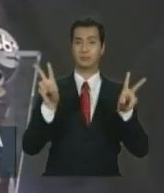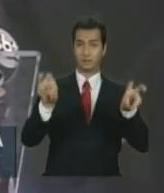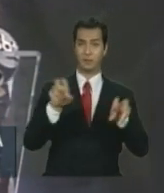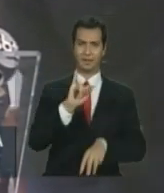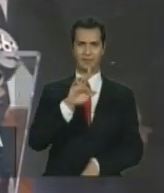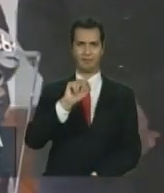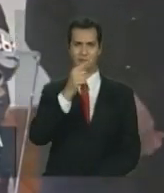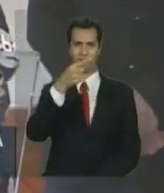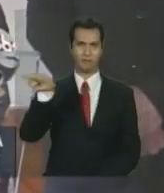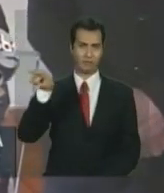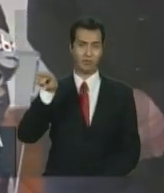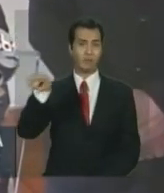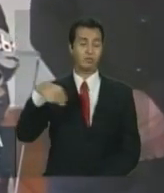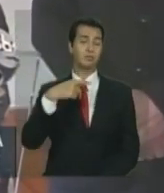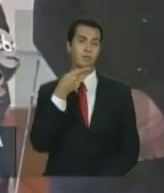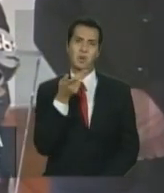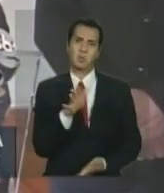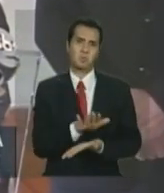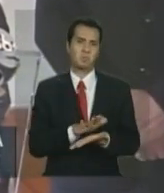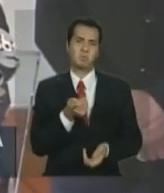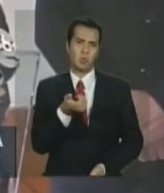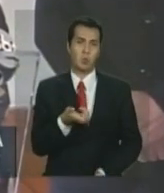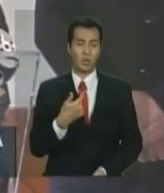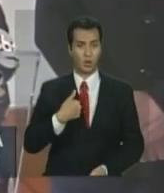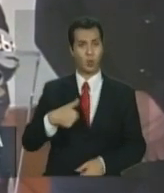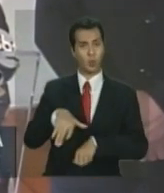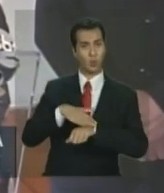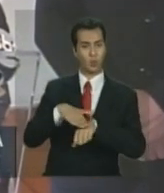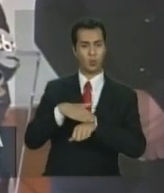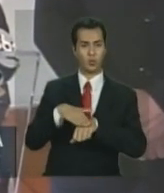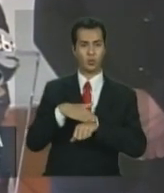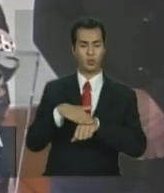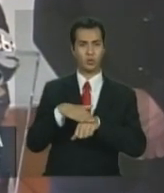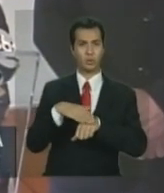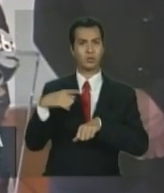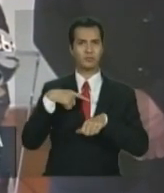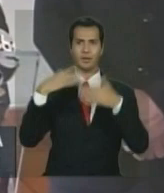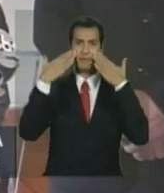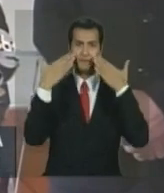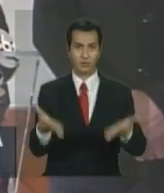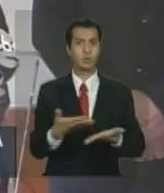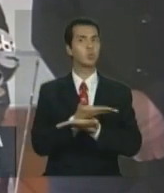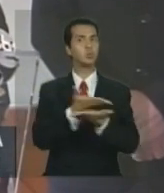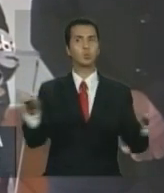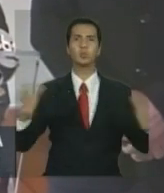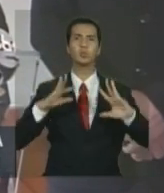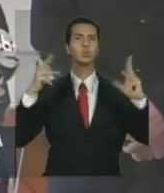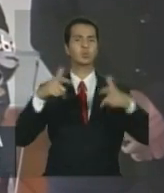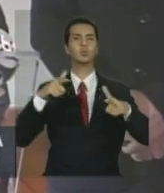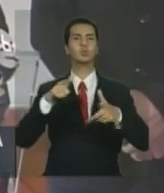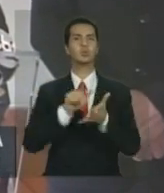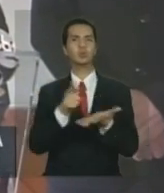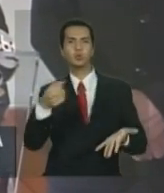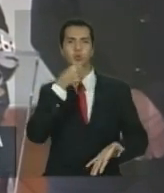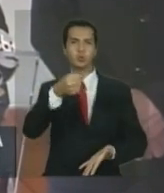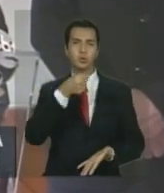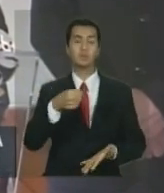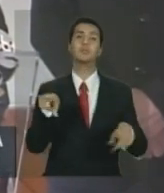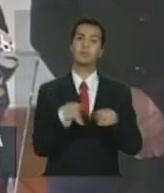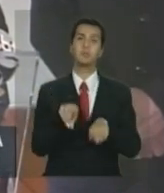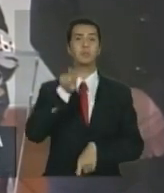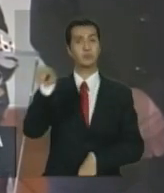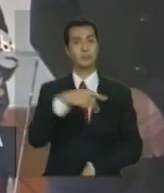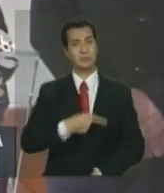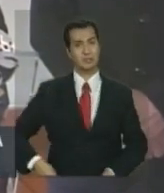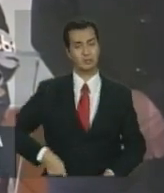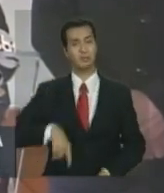o que eu falei do Irã, eu falei na presença de todos os jornalistas. O que ele falou do Irã, vocês